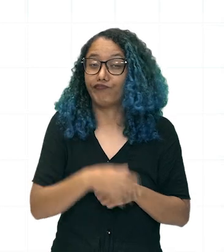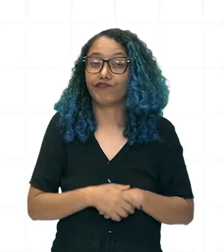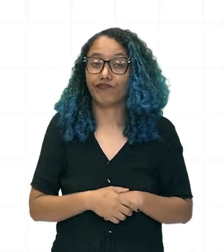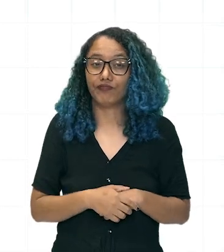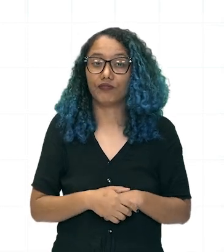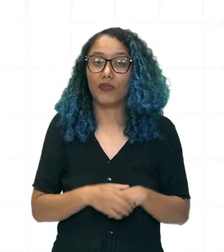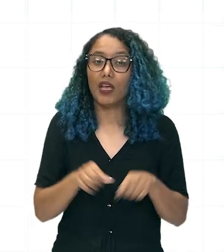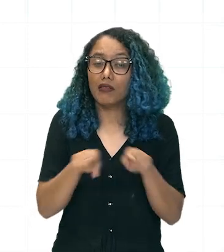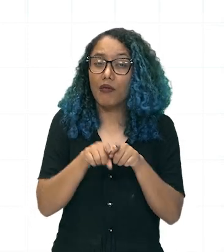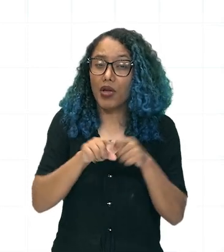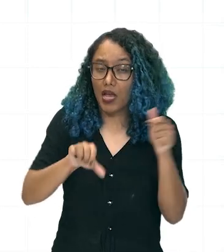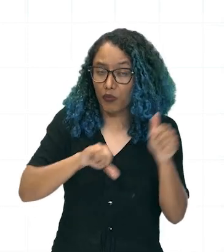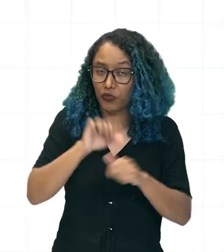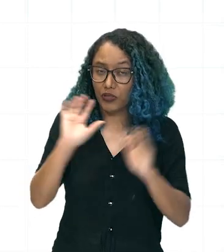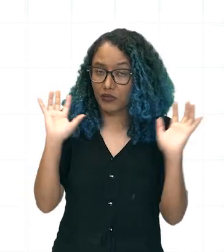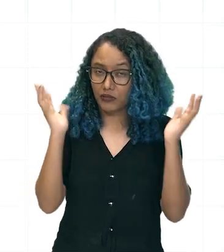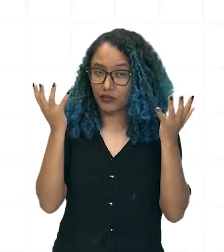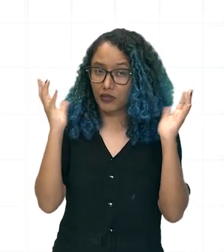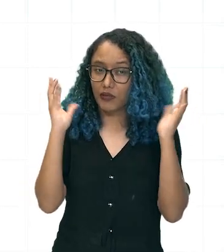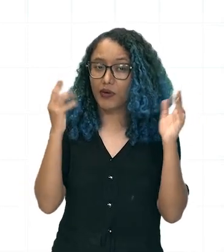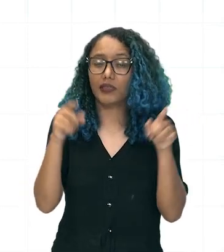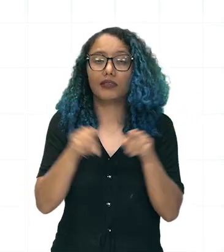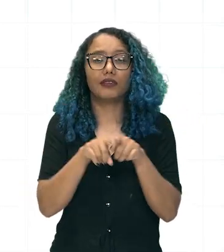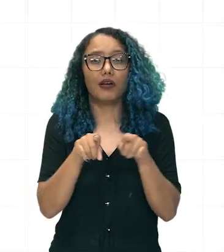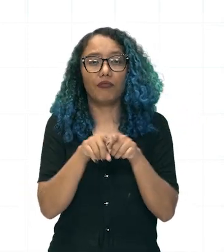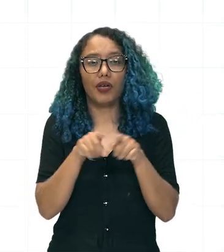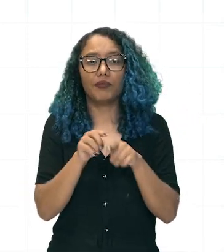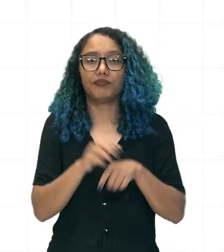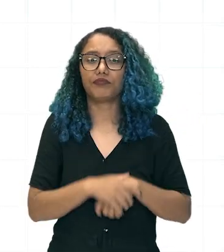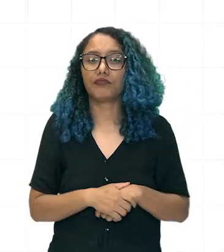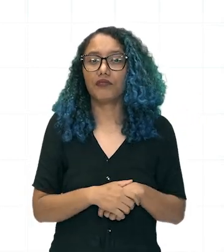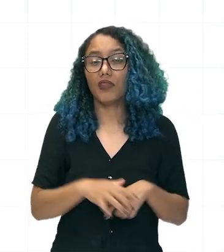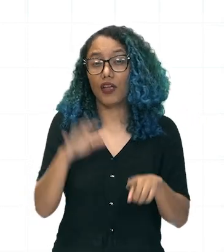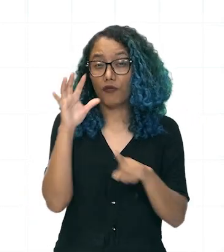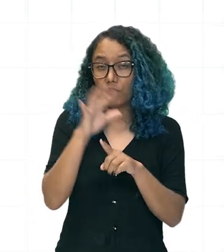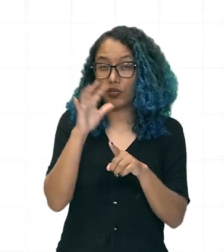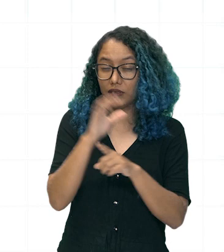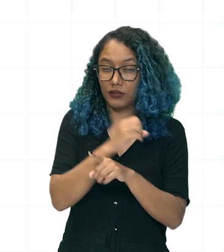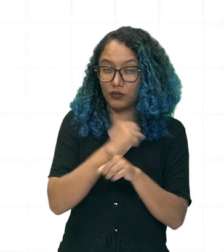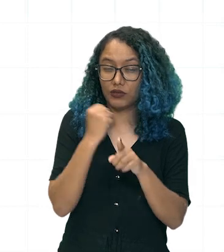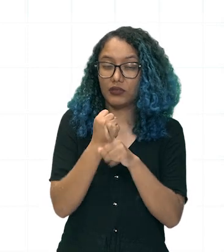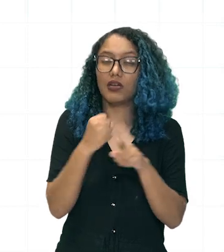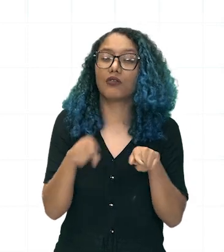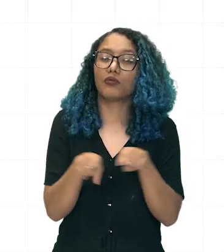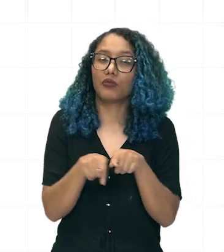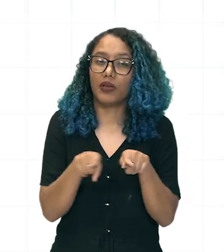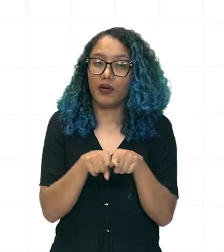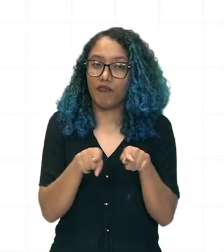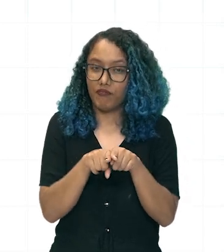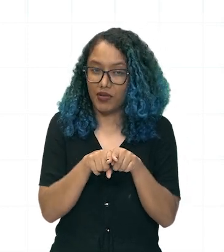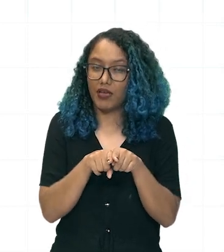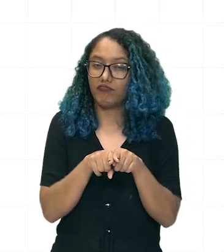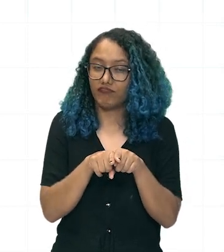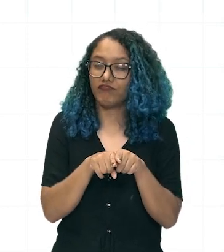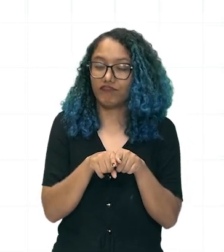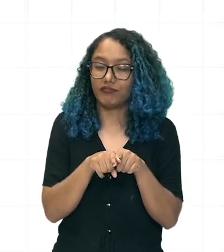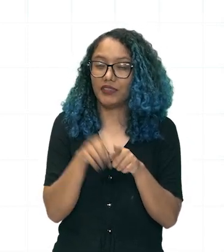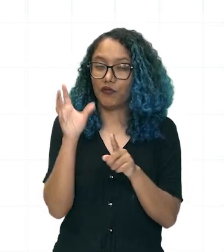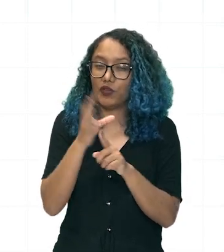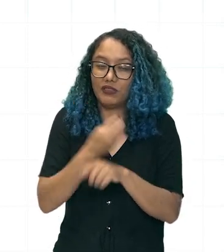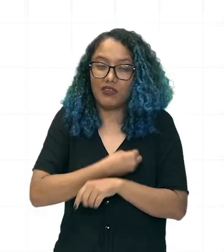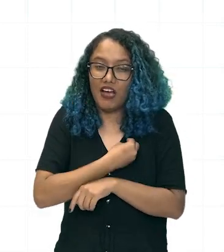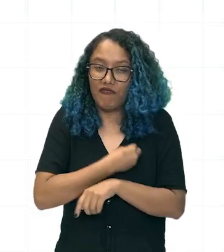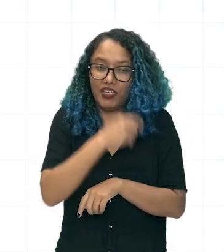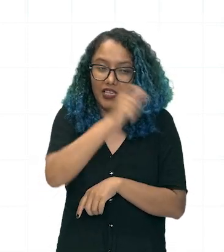aqui comentado, e os impactos sociais, o quanto que isso influencia na vida das pessoas,